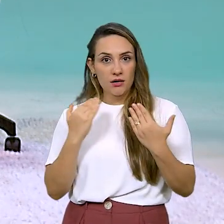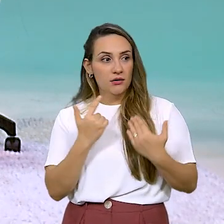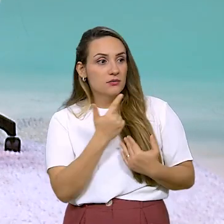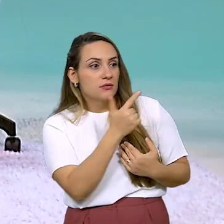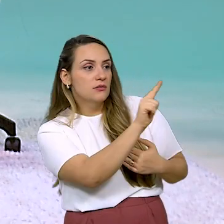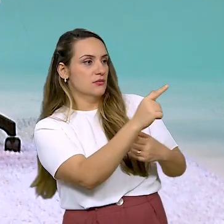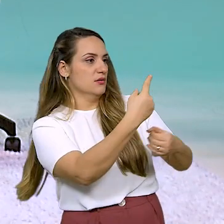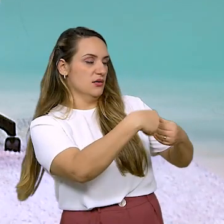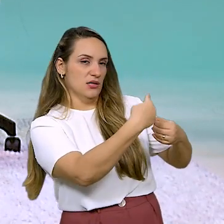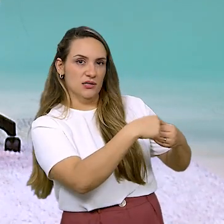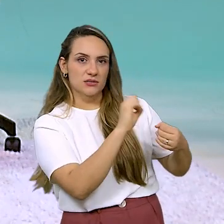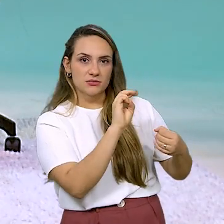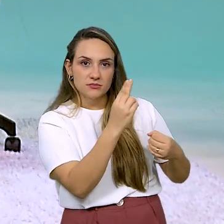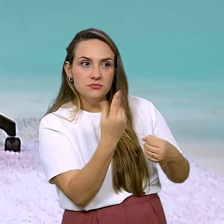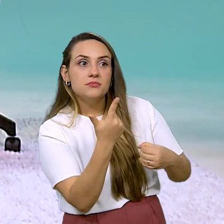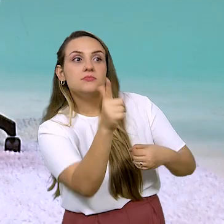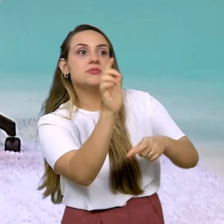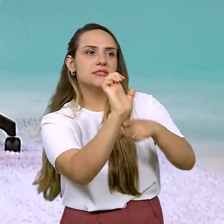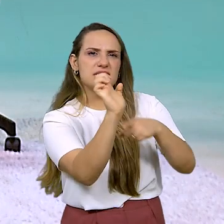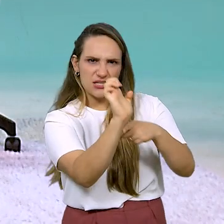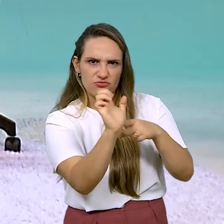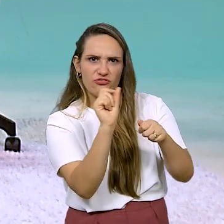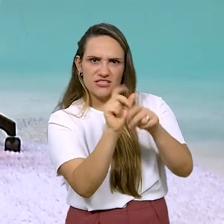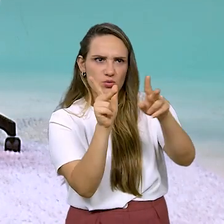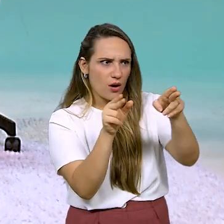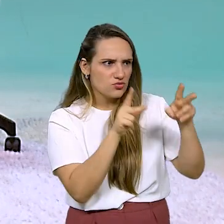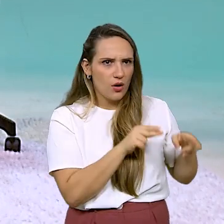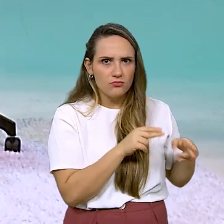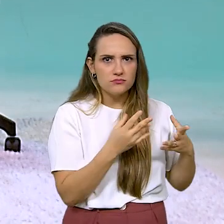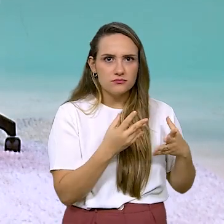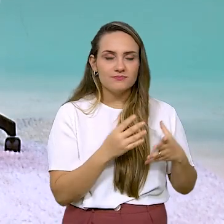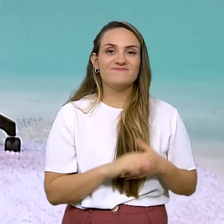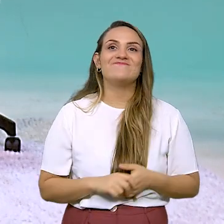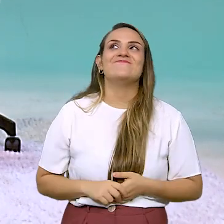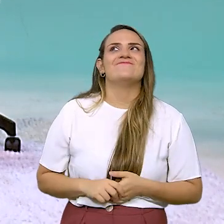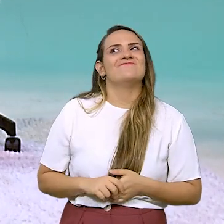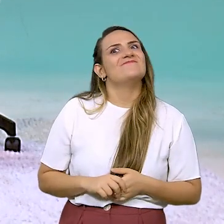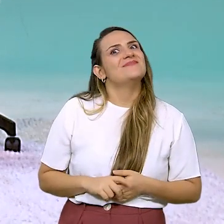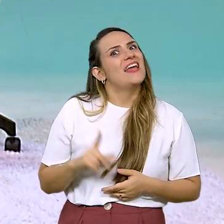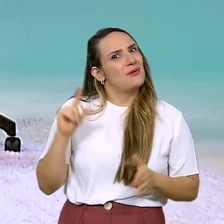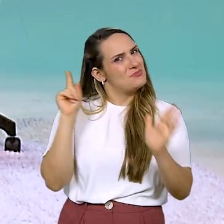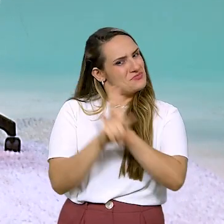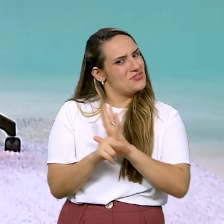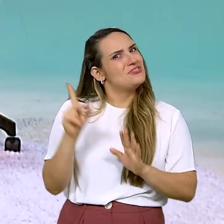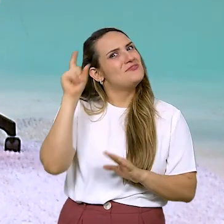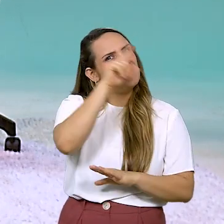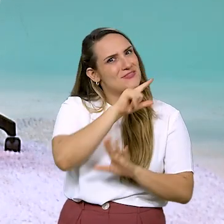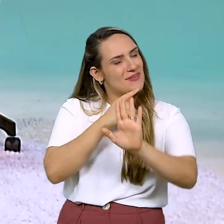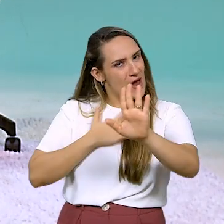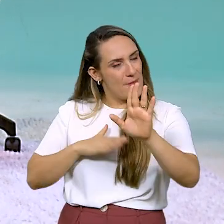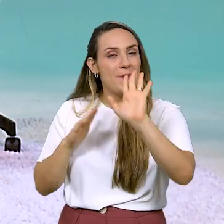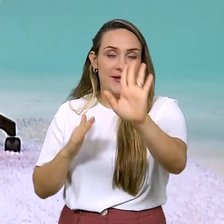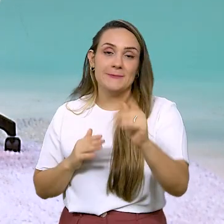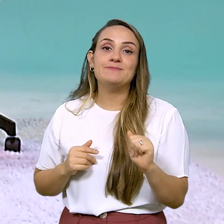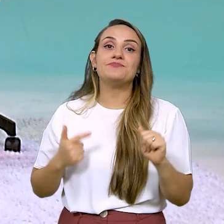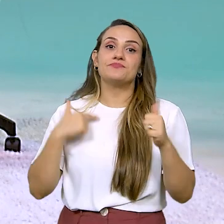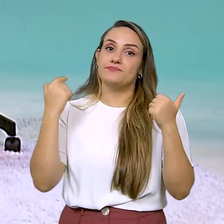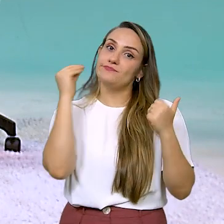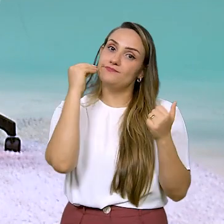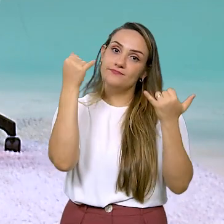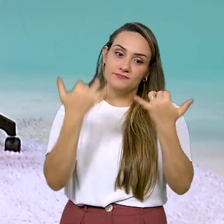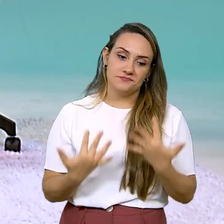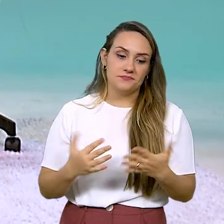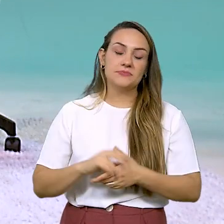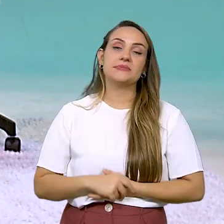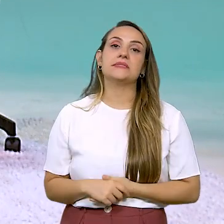se inspirado para fazer também? Então, Paulo, essa na verdade é uma pergunta um pouco capciosa para mim, por conta do seguinte: o que acontece? Na